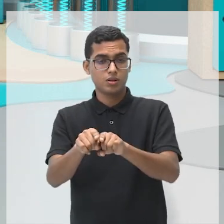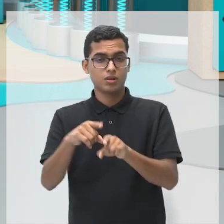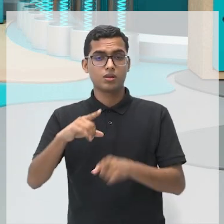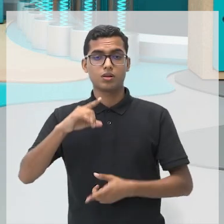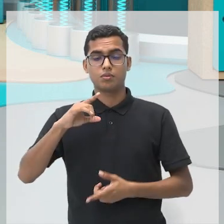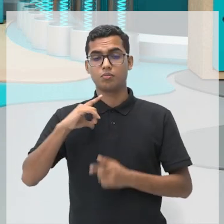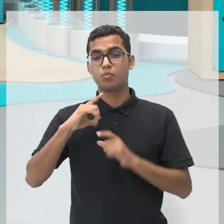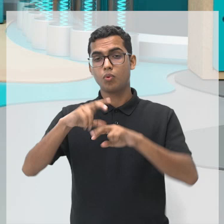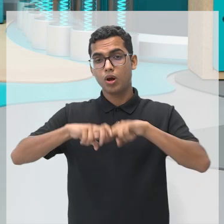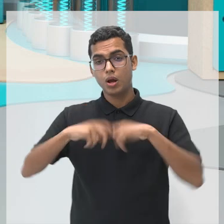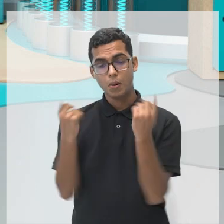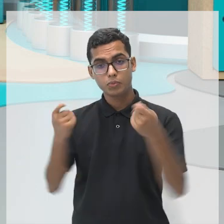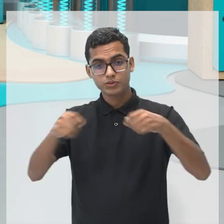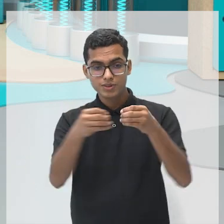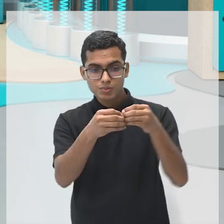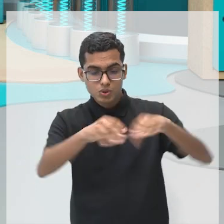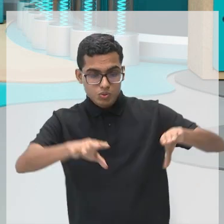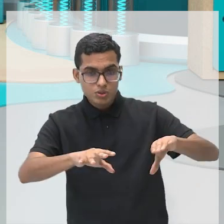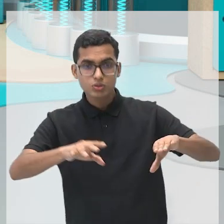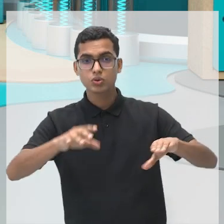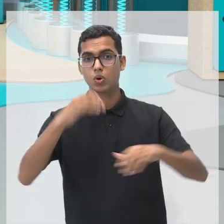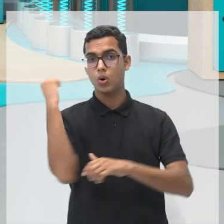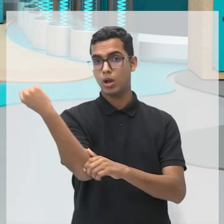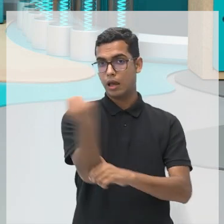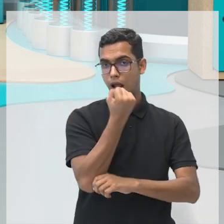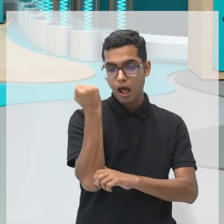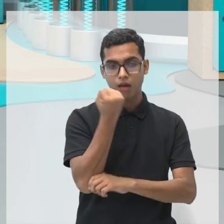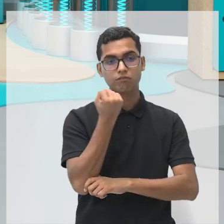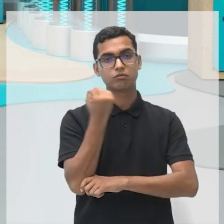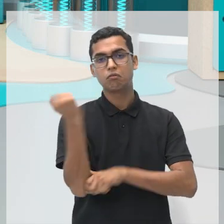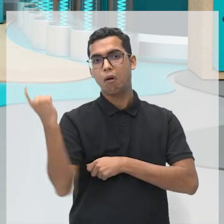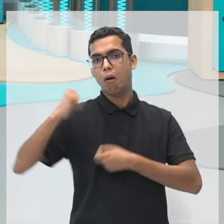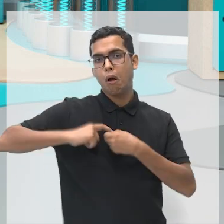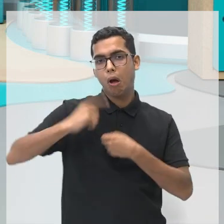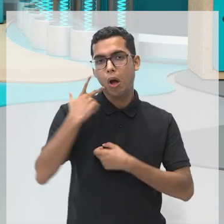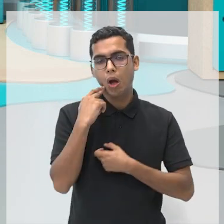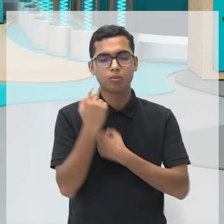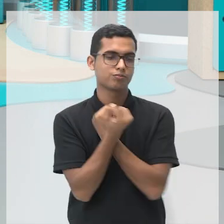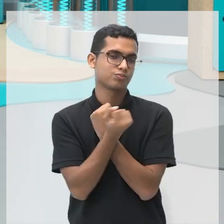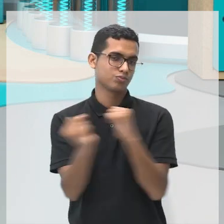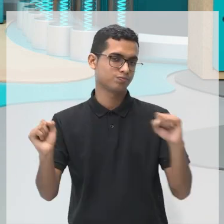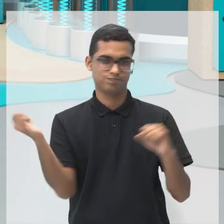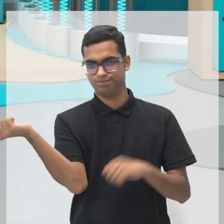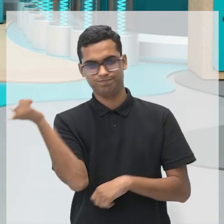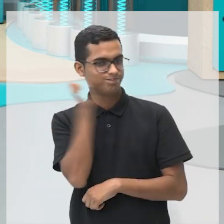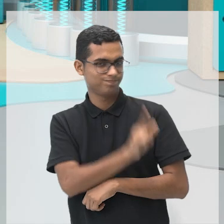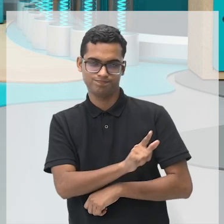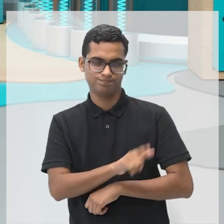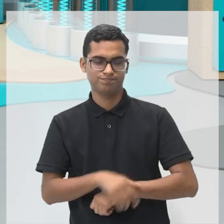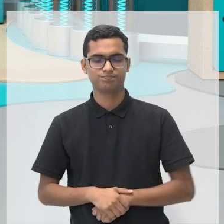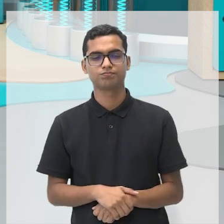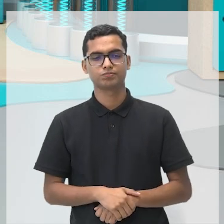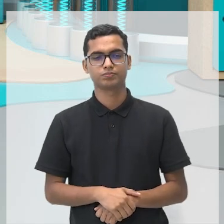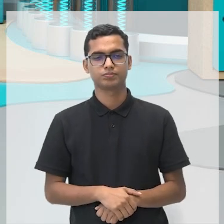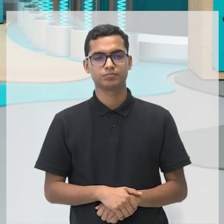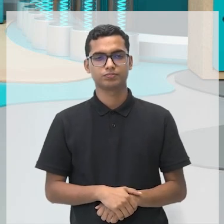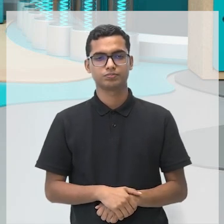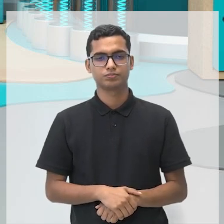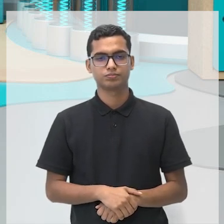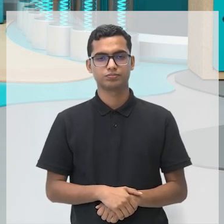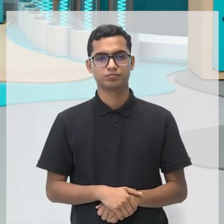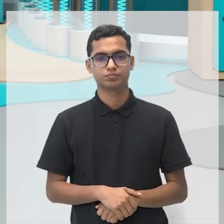prejuízos irreversíveis, podem não voltar ao normal. Para a gente conhecer um pouco mais dessa estrutura, olha só, a coluna ela é formada